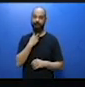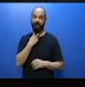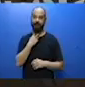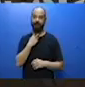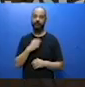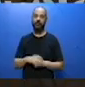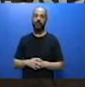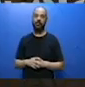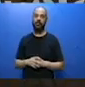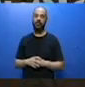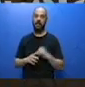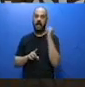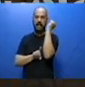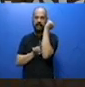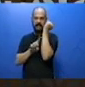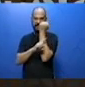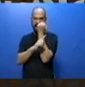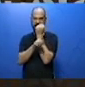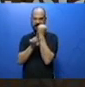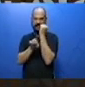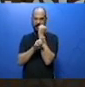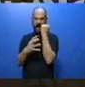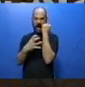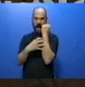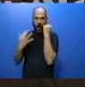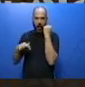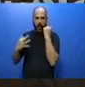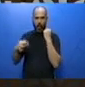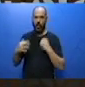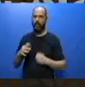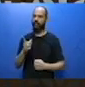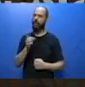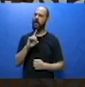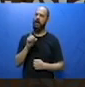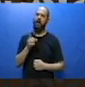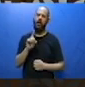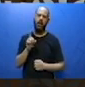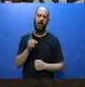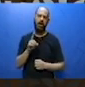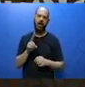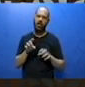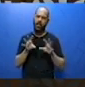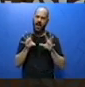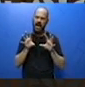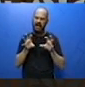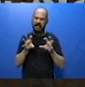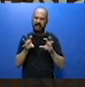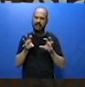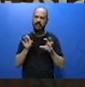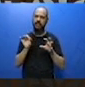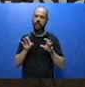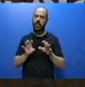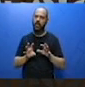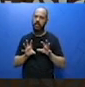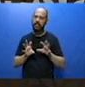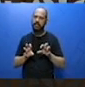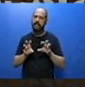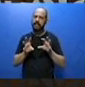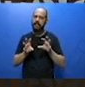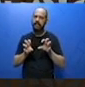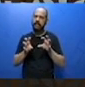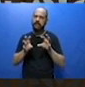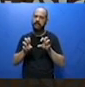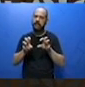mão. Não, não machuca, são cerdas. Só que essas minúsculas cerdas servem para ela se agarrar